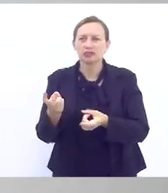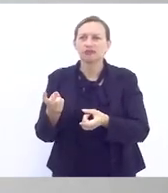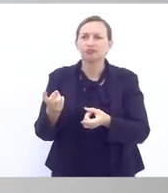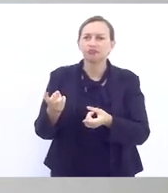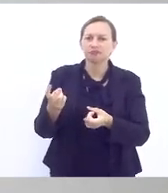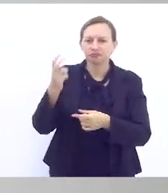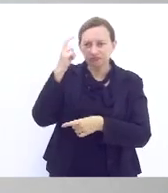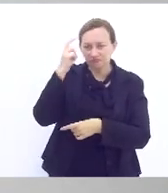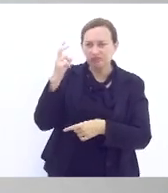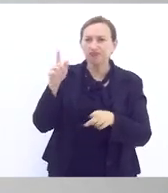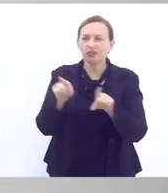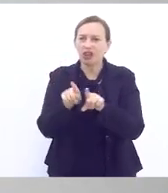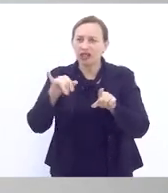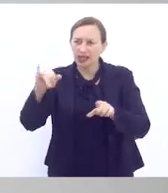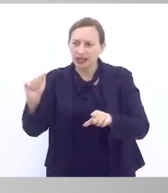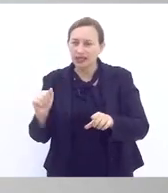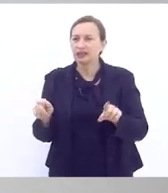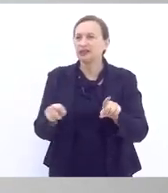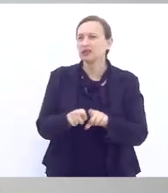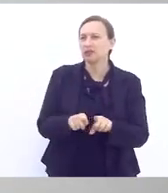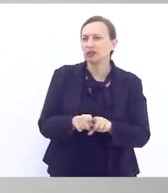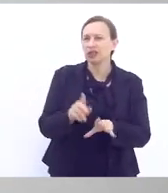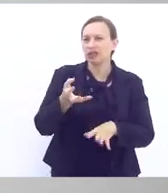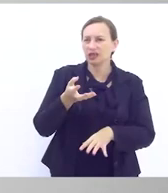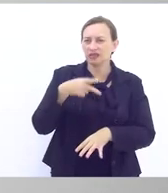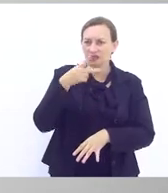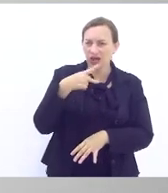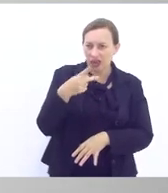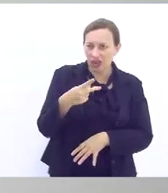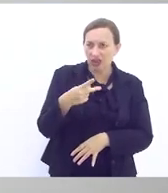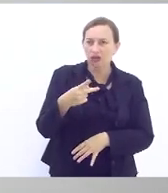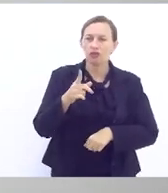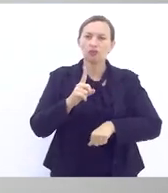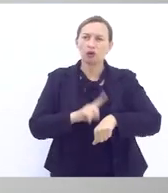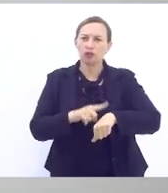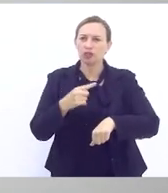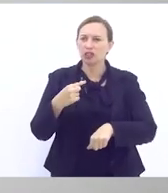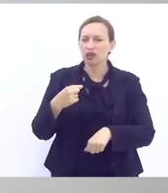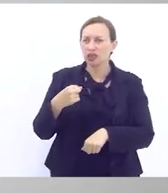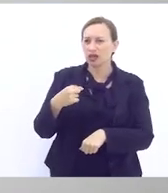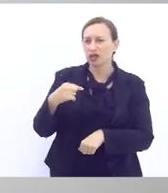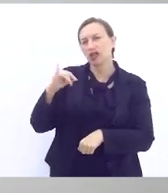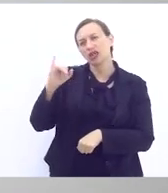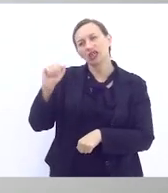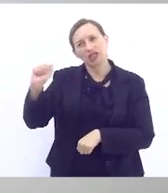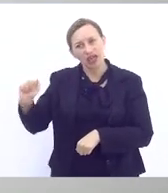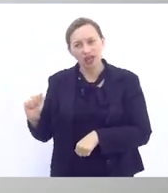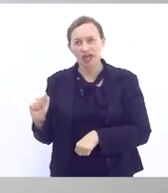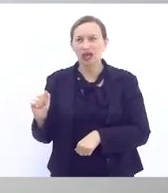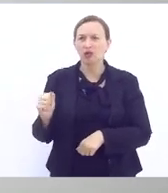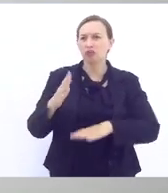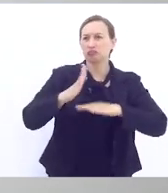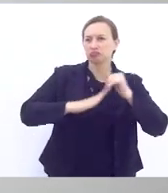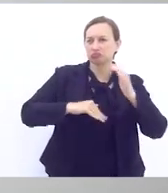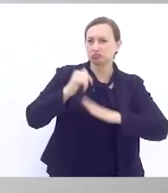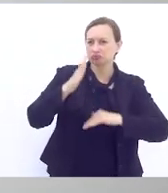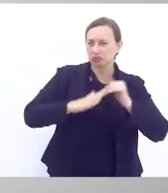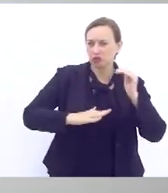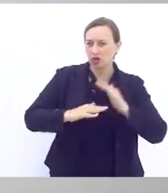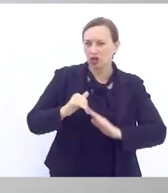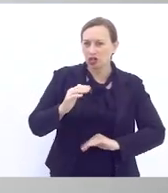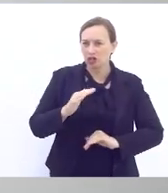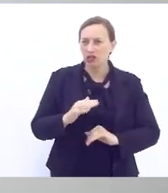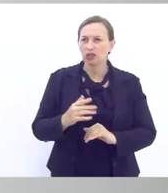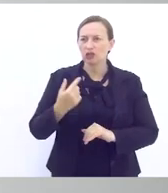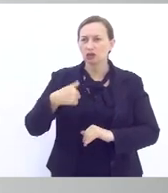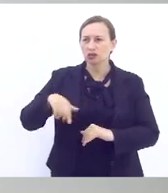Inclusive eu queria citar uma passagem minha numa sessão que eu estava no eneia uma profissional engenheira hidróloga tava saindo